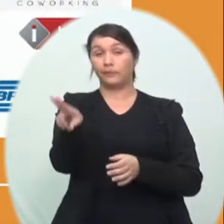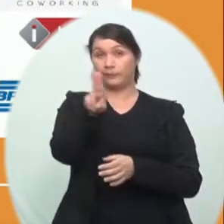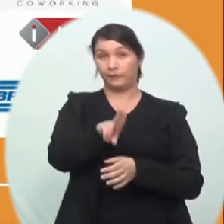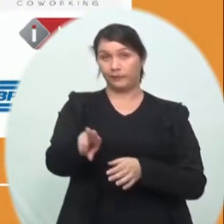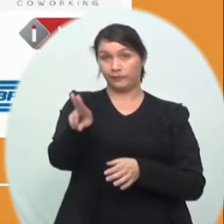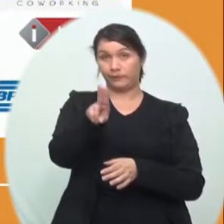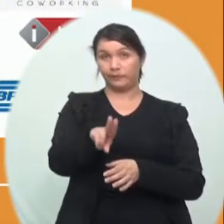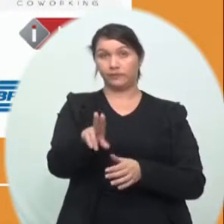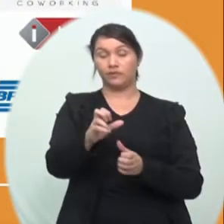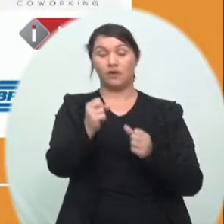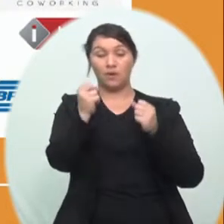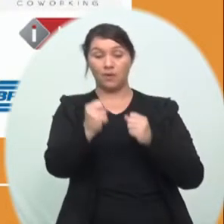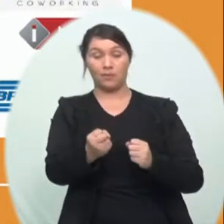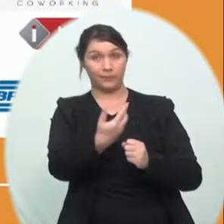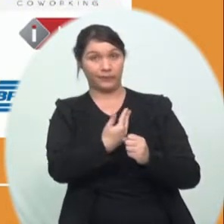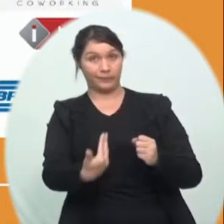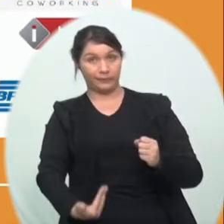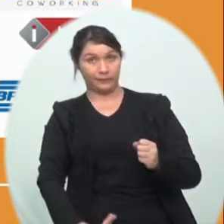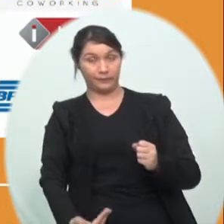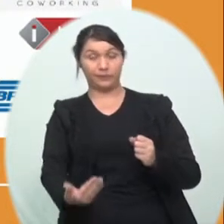universidades, poder público,